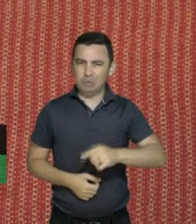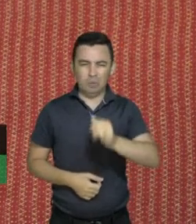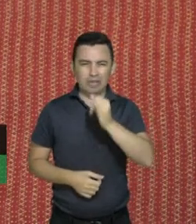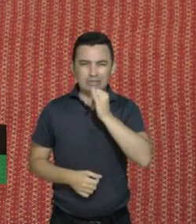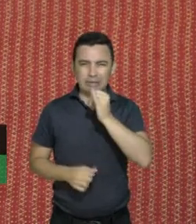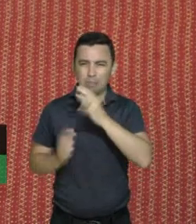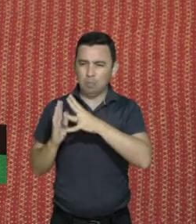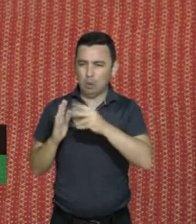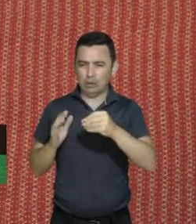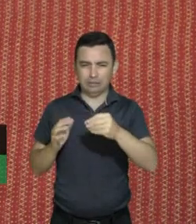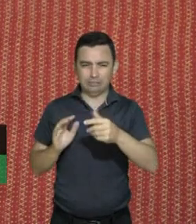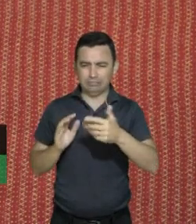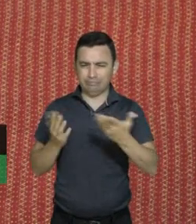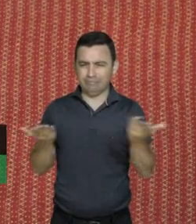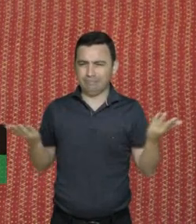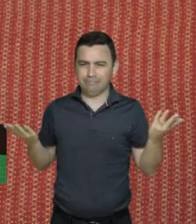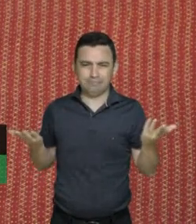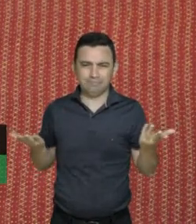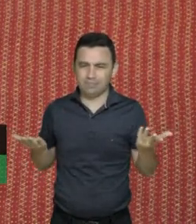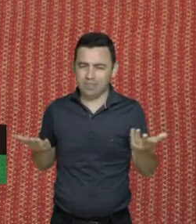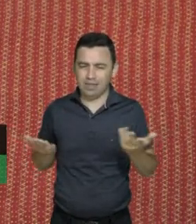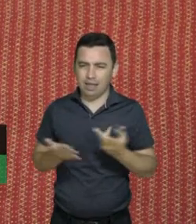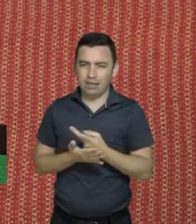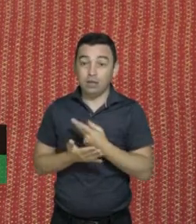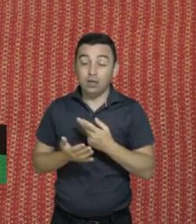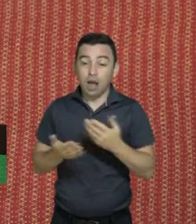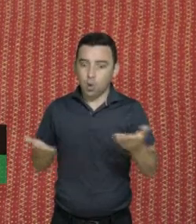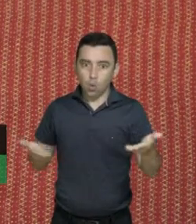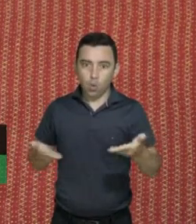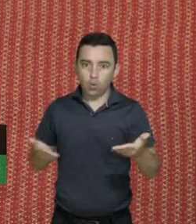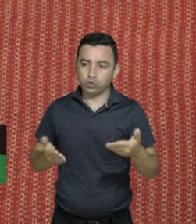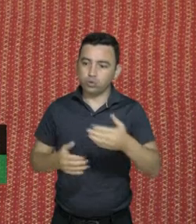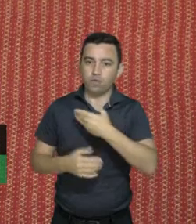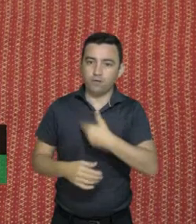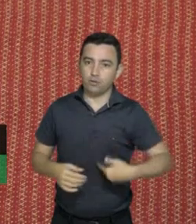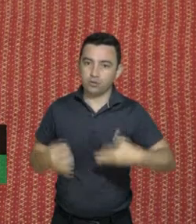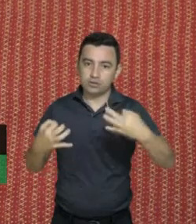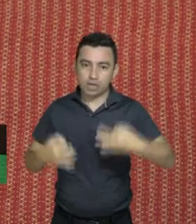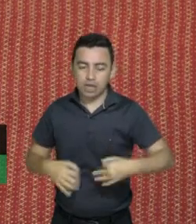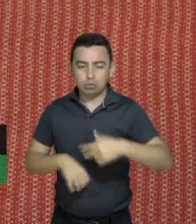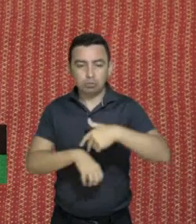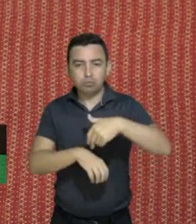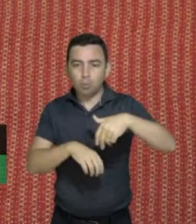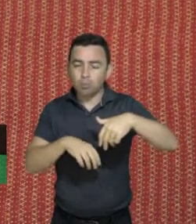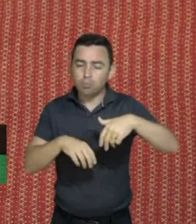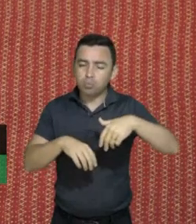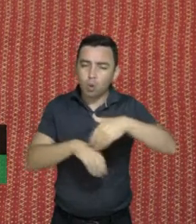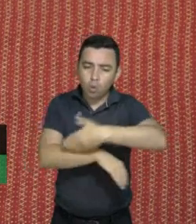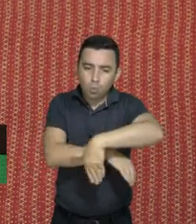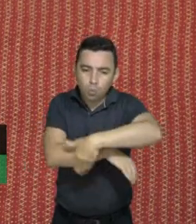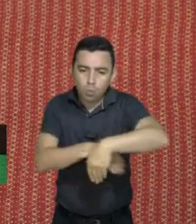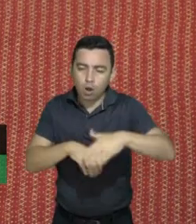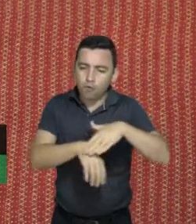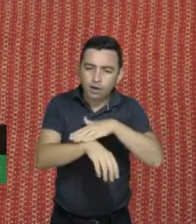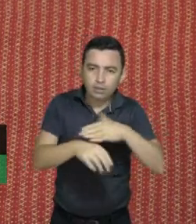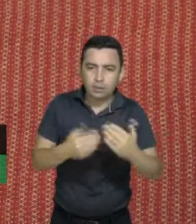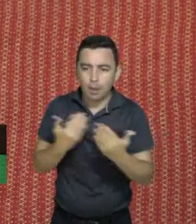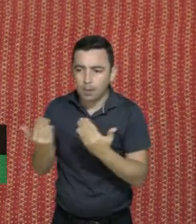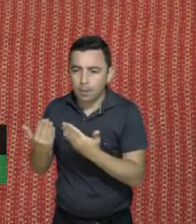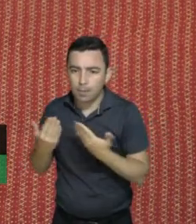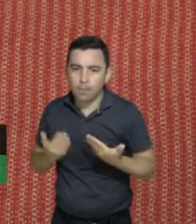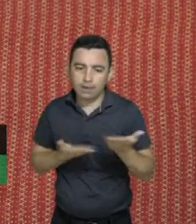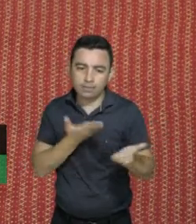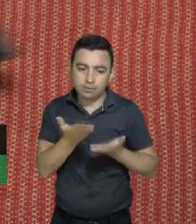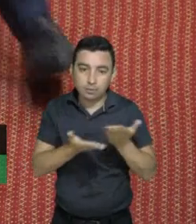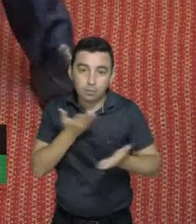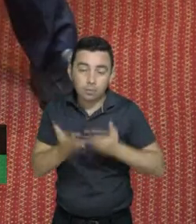de se esconder hoje nós temos um governador que tá na rua com transparência conversando com as pessoas atendendo os prefeitos atendendo as